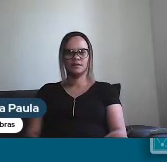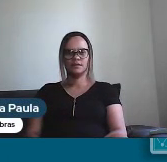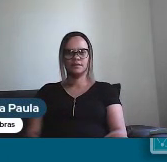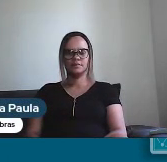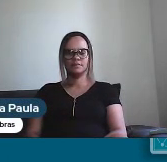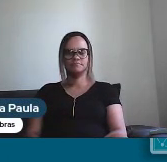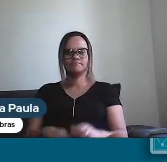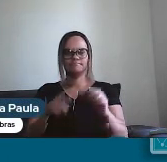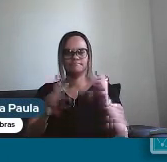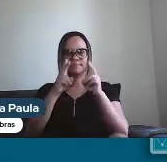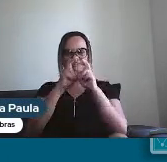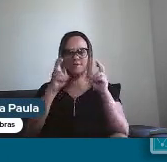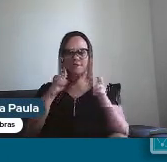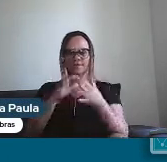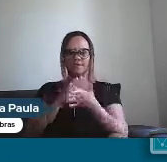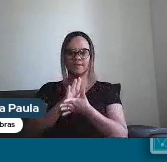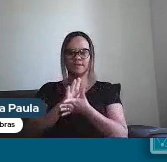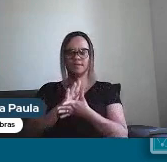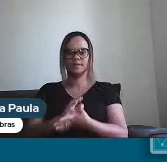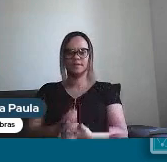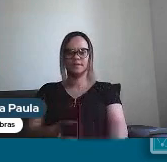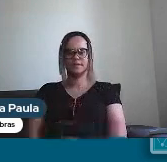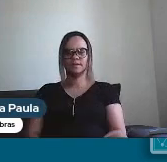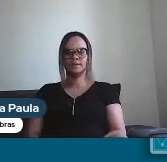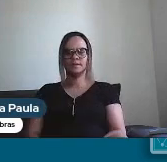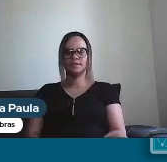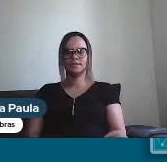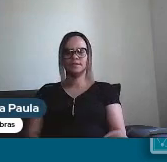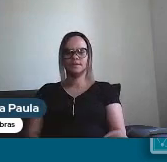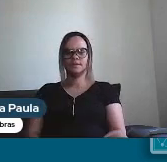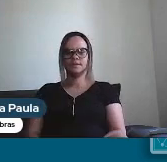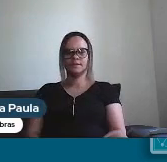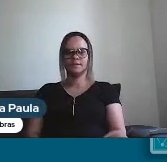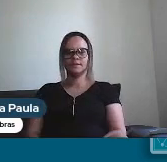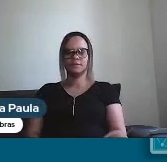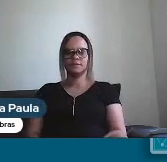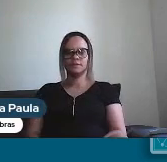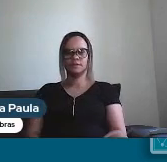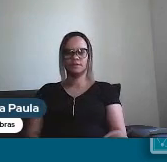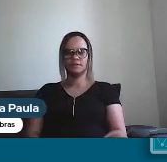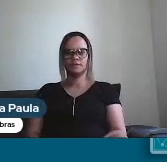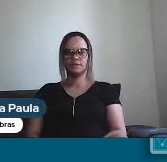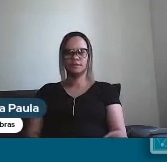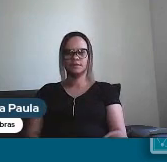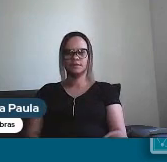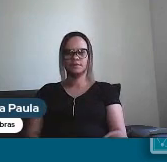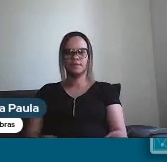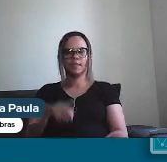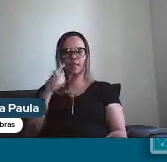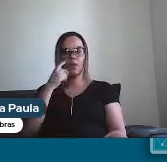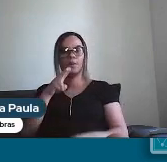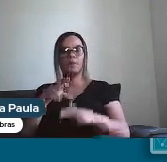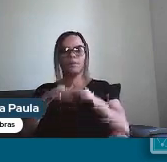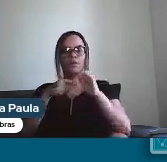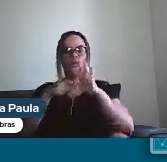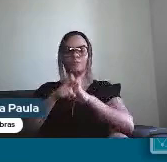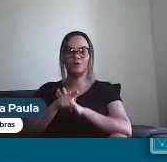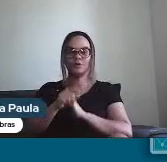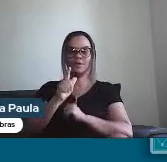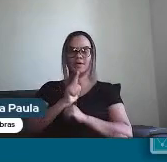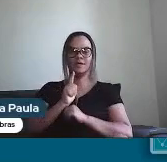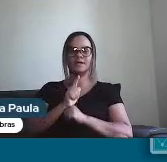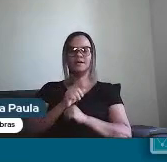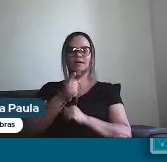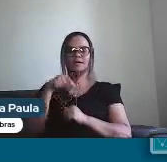Laila publicou na conta dela no Instagram. E é por isso que eu estou fazendo essa pergunta para a doutora, mas eu quero